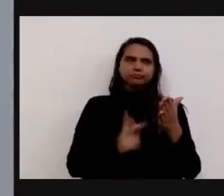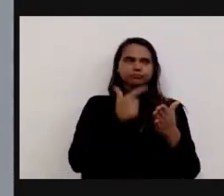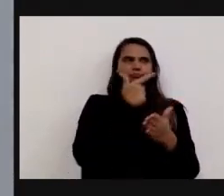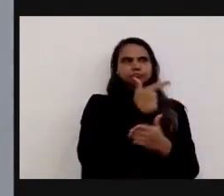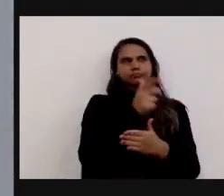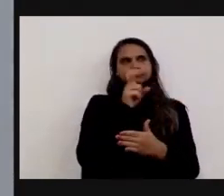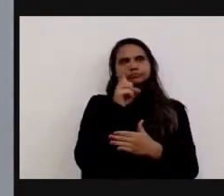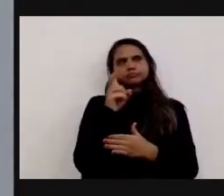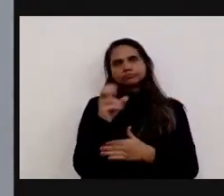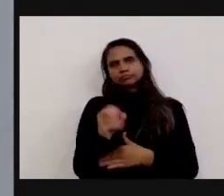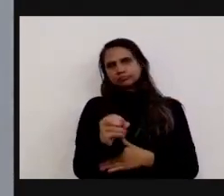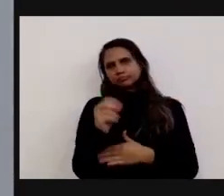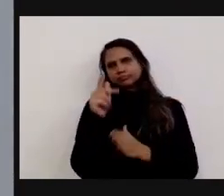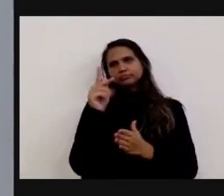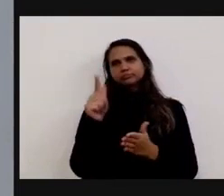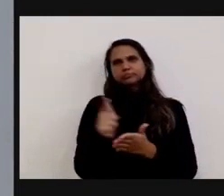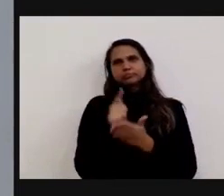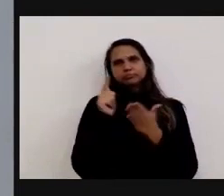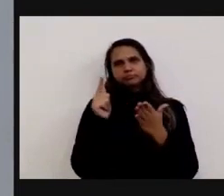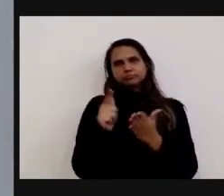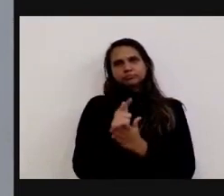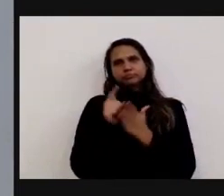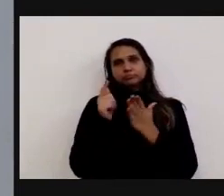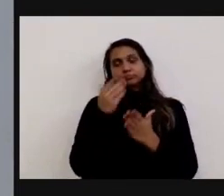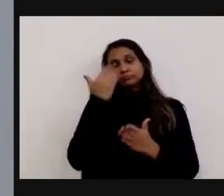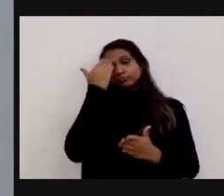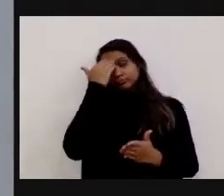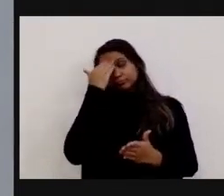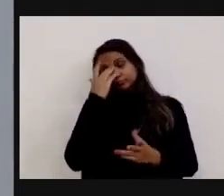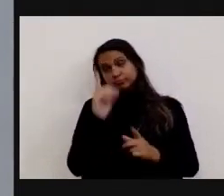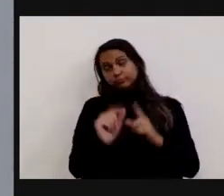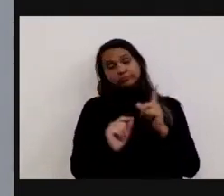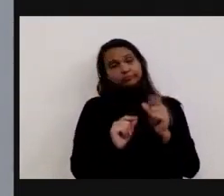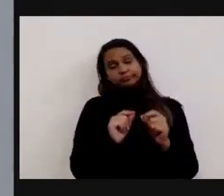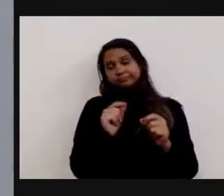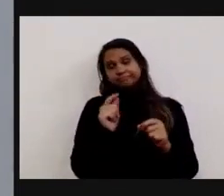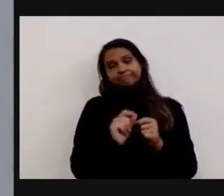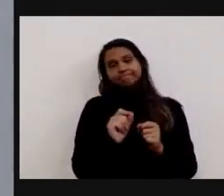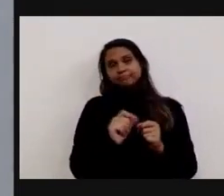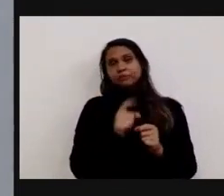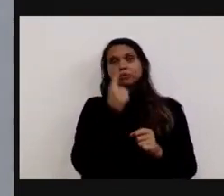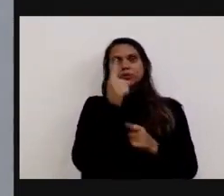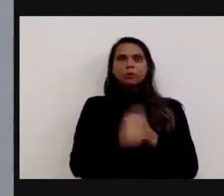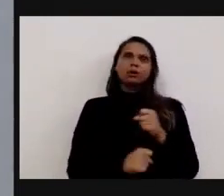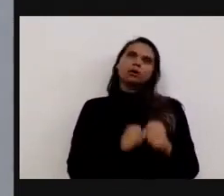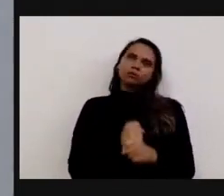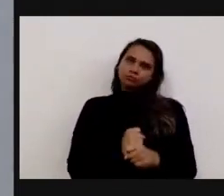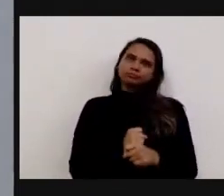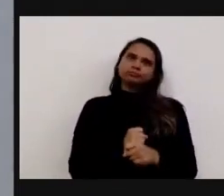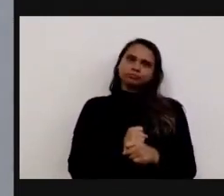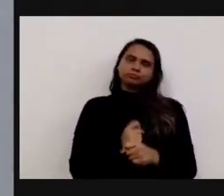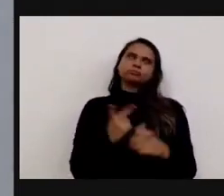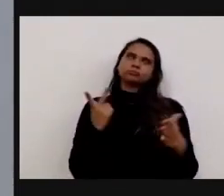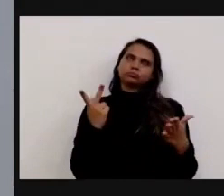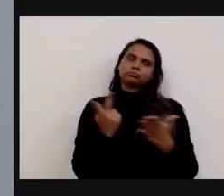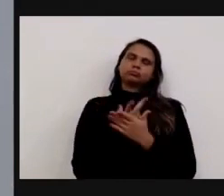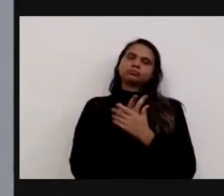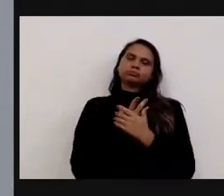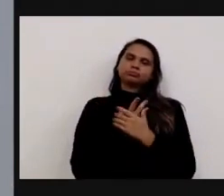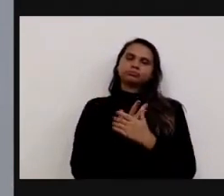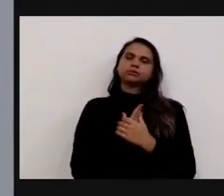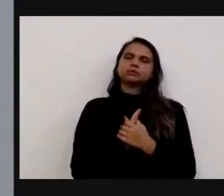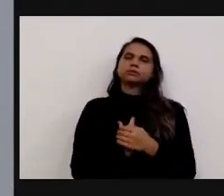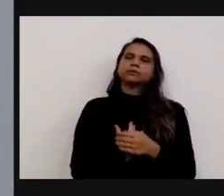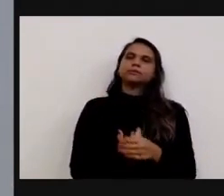250 páginas que alguém vai ter que ler e entender o que fazer com aquilo ali vai demorar mais de um ano foi o que aconteceu então